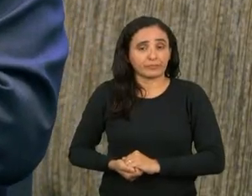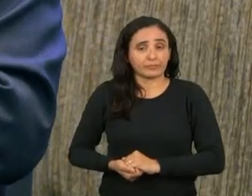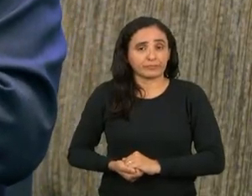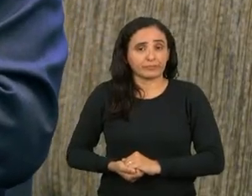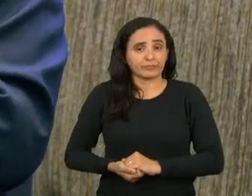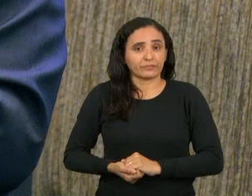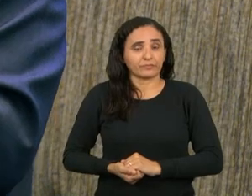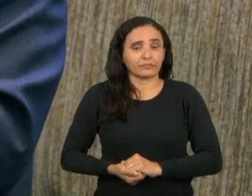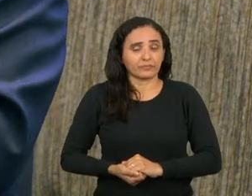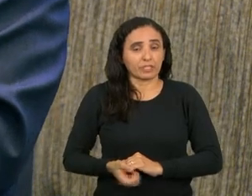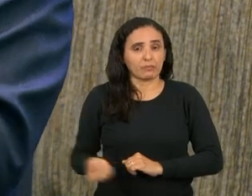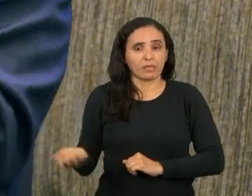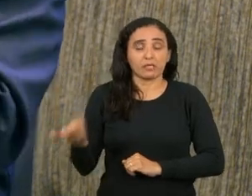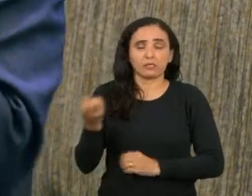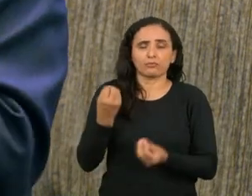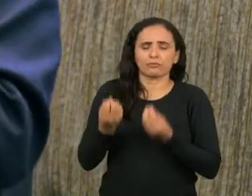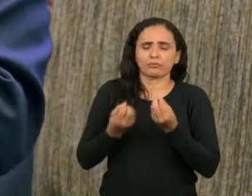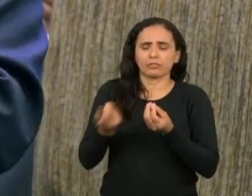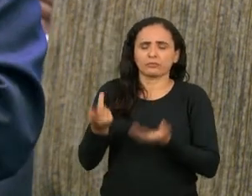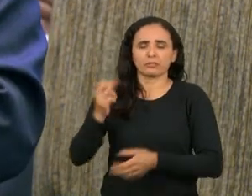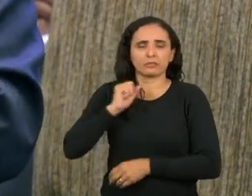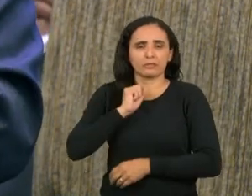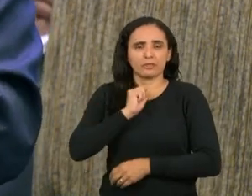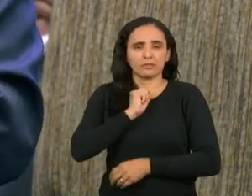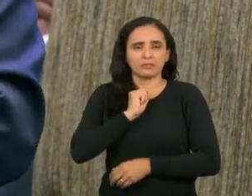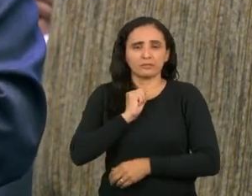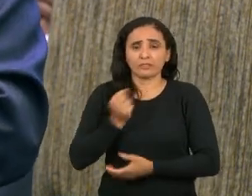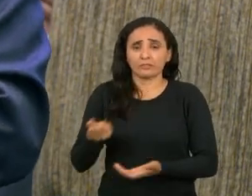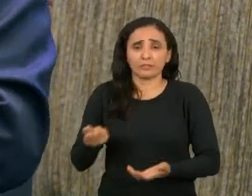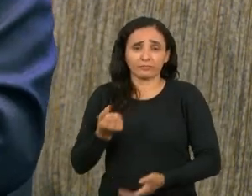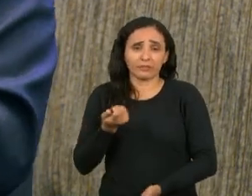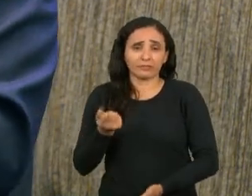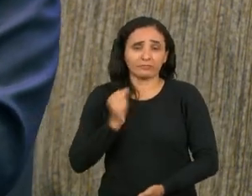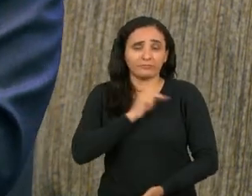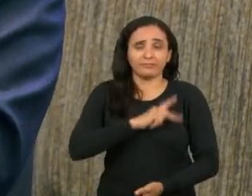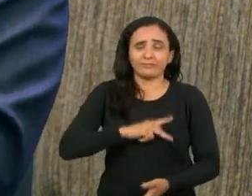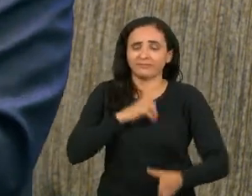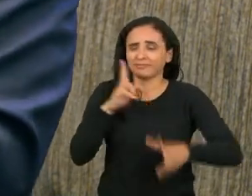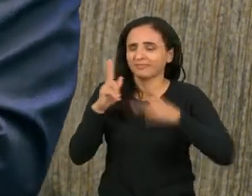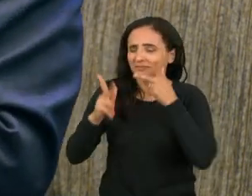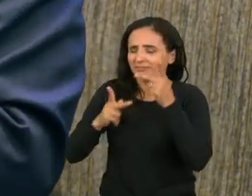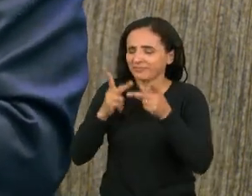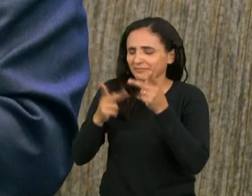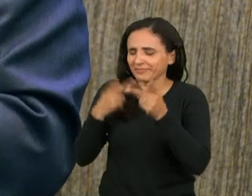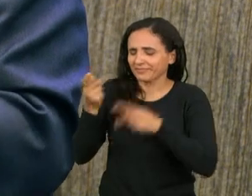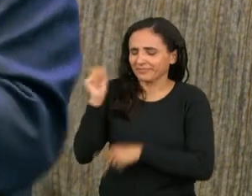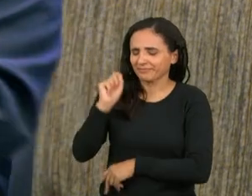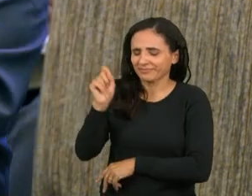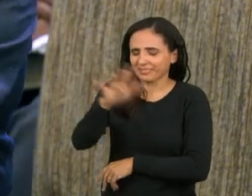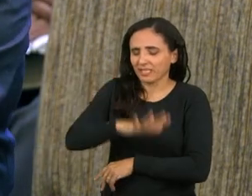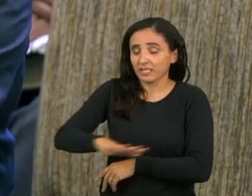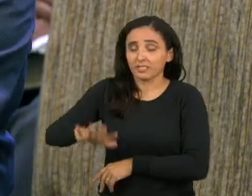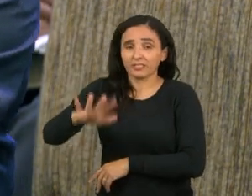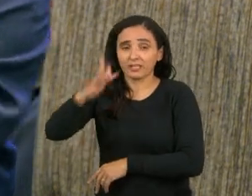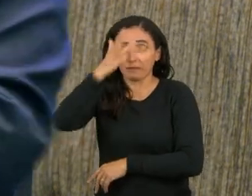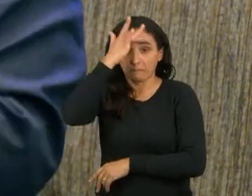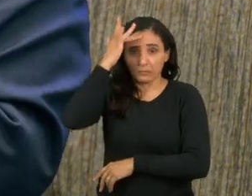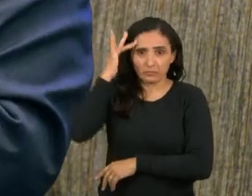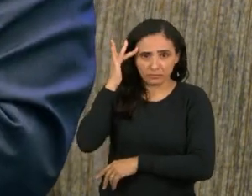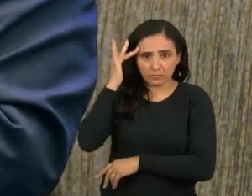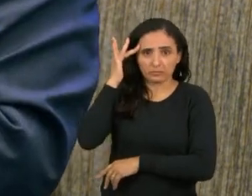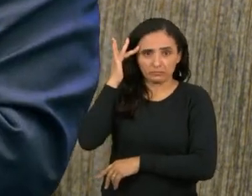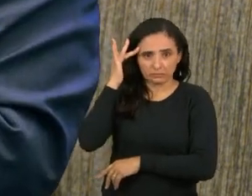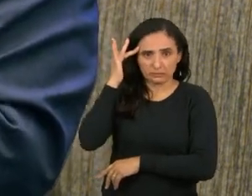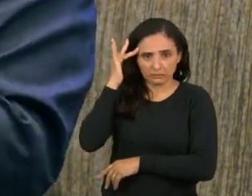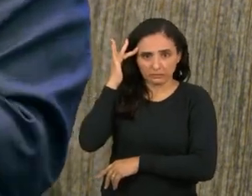ele diz que o mundo jaz no maligno ele está dizendo que o mundo está dominado por